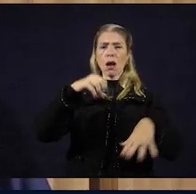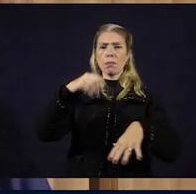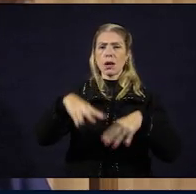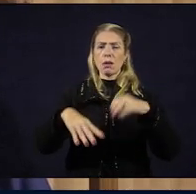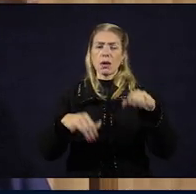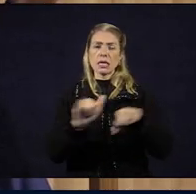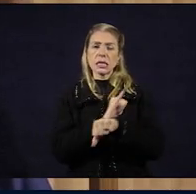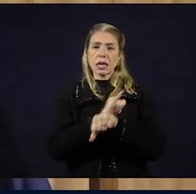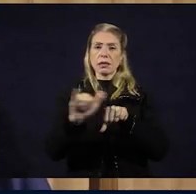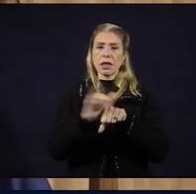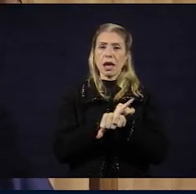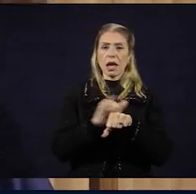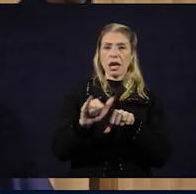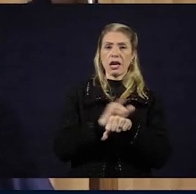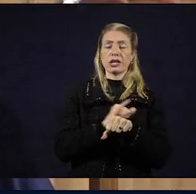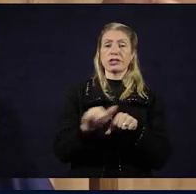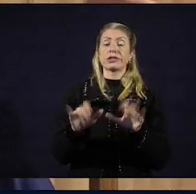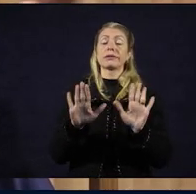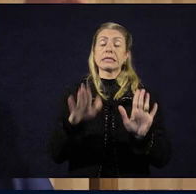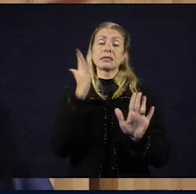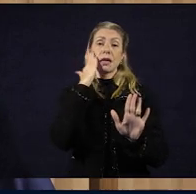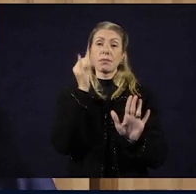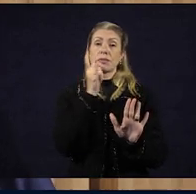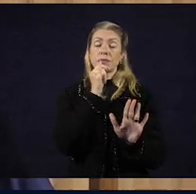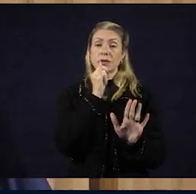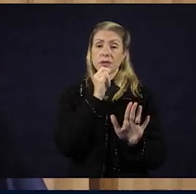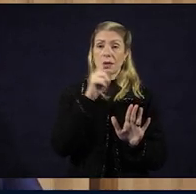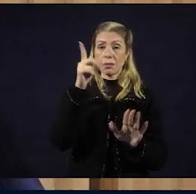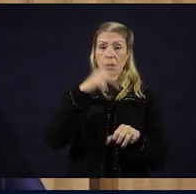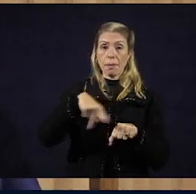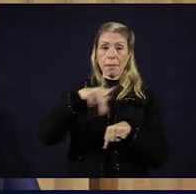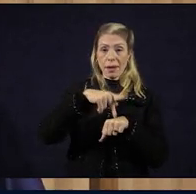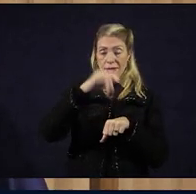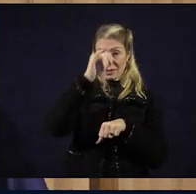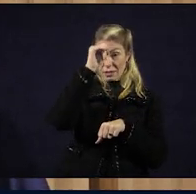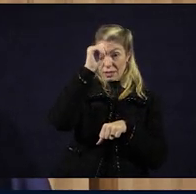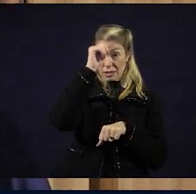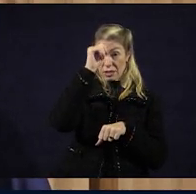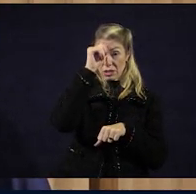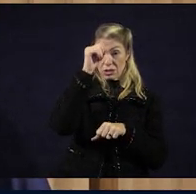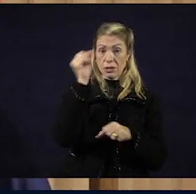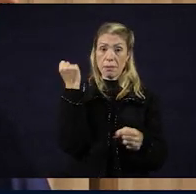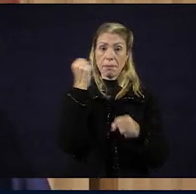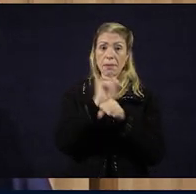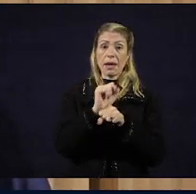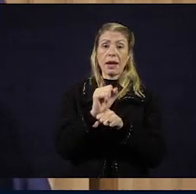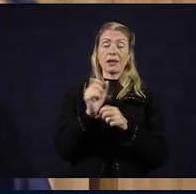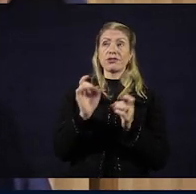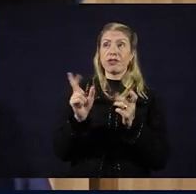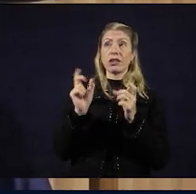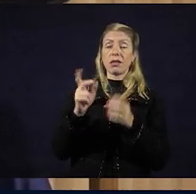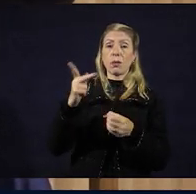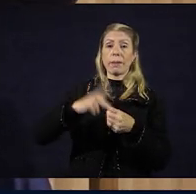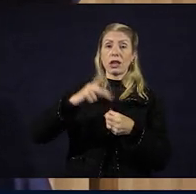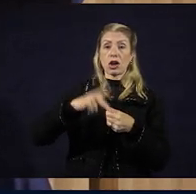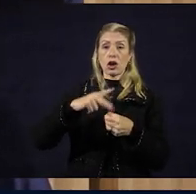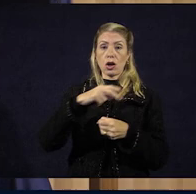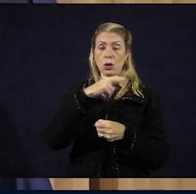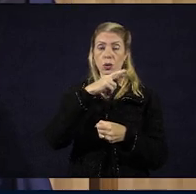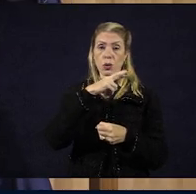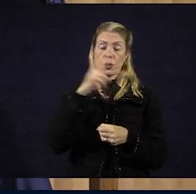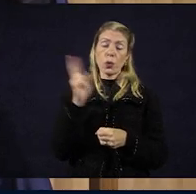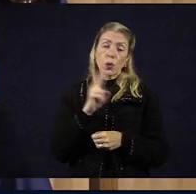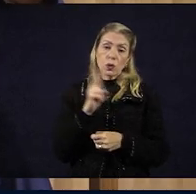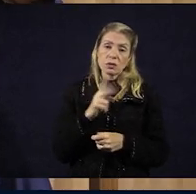que os aliados vão exigir que países como índia por exemplo Parem de importar o petróleo Russo e a Índia vai atender e aí você vai ter um pico de